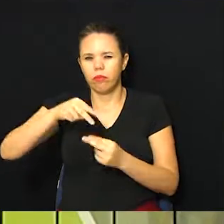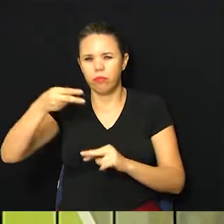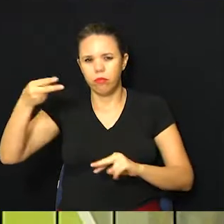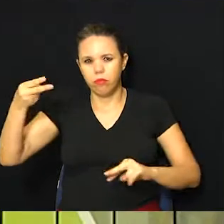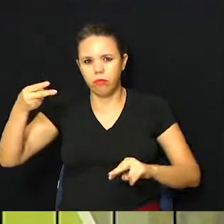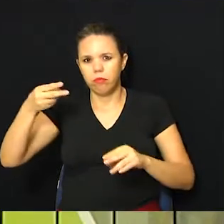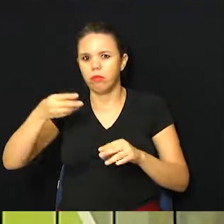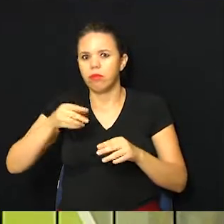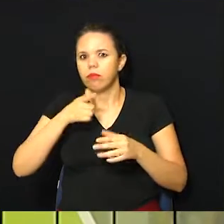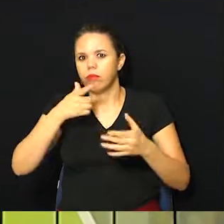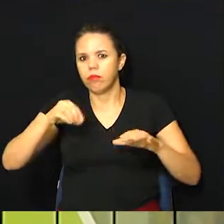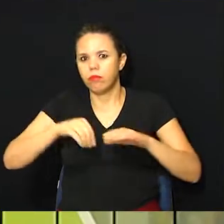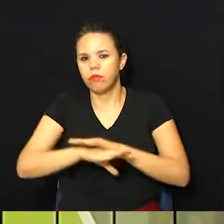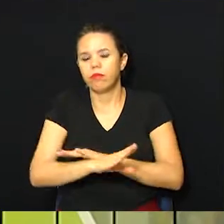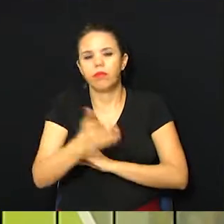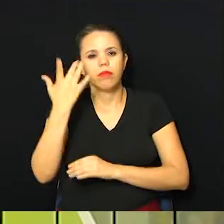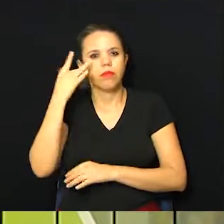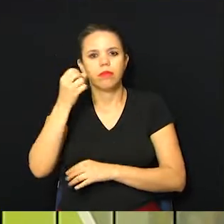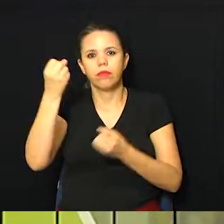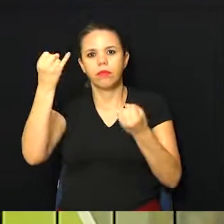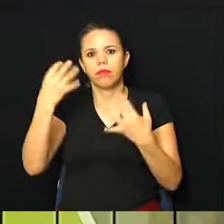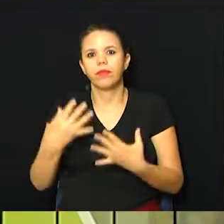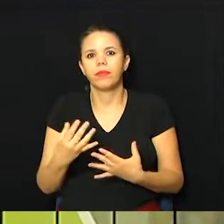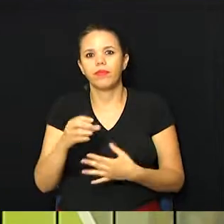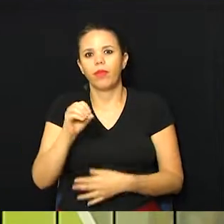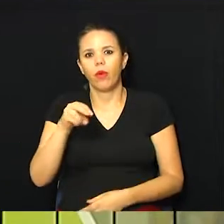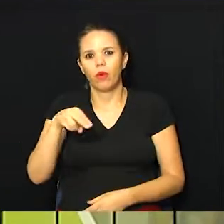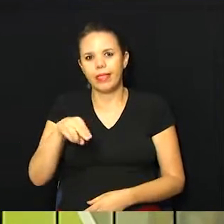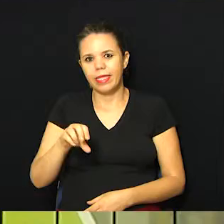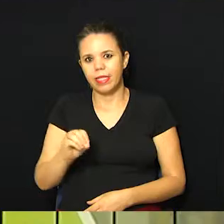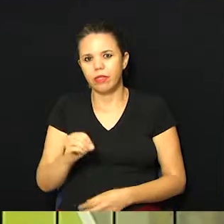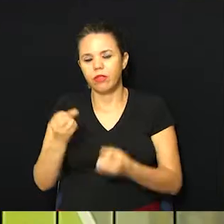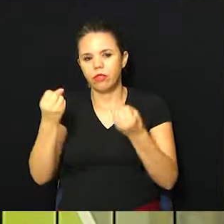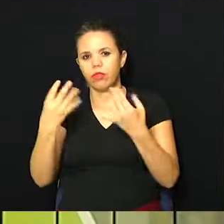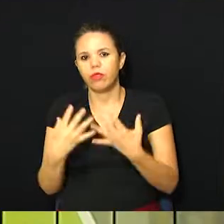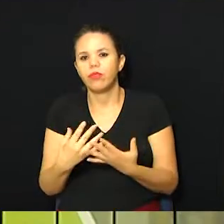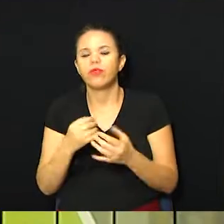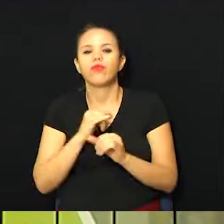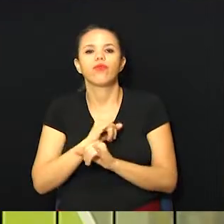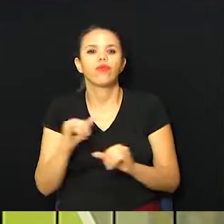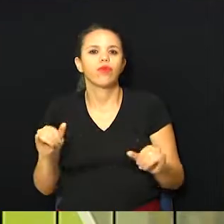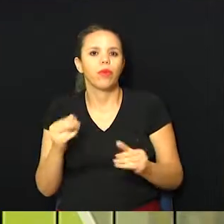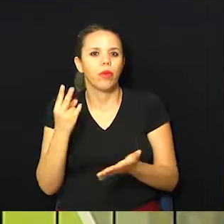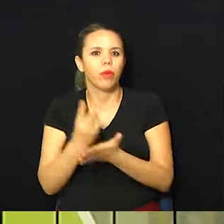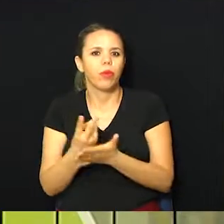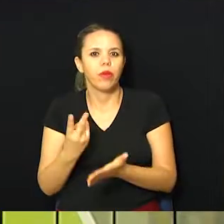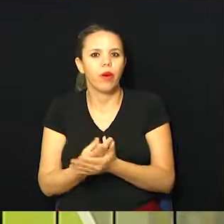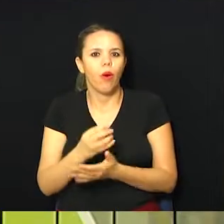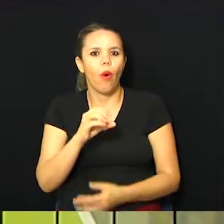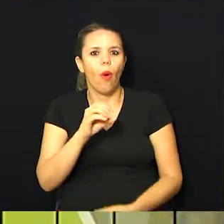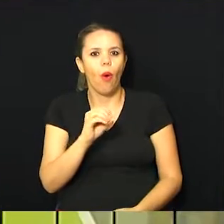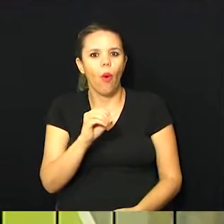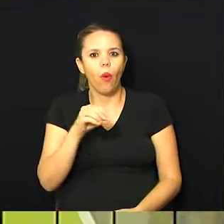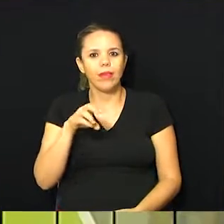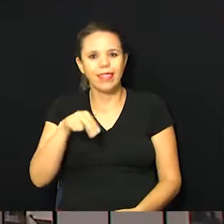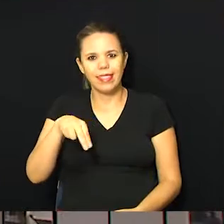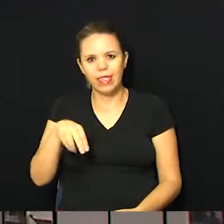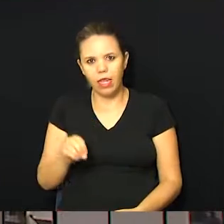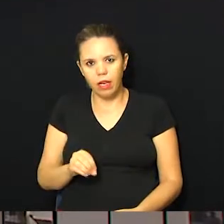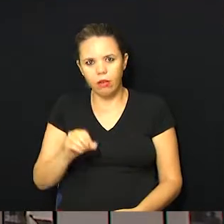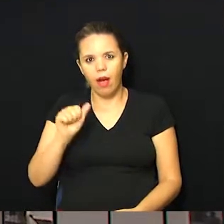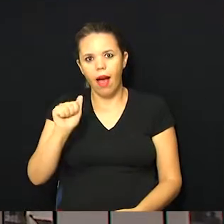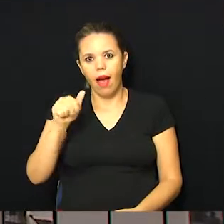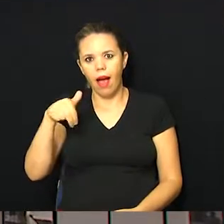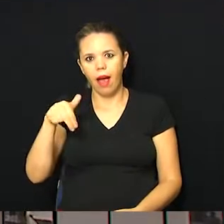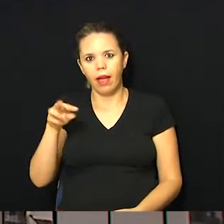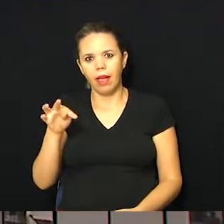Para quem não sabe, vamos explicar aqui, o Oceano Austral, apenas a título de informação, é o mesmo que o Oceano Antártico.